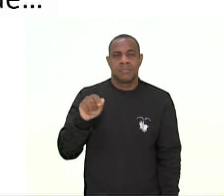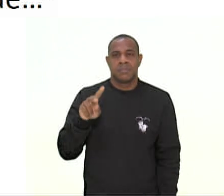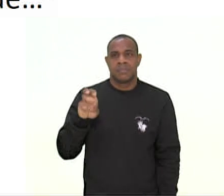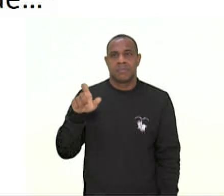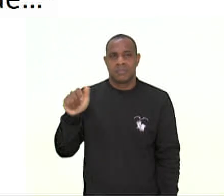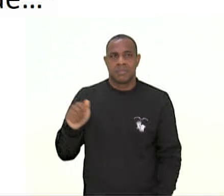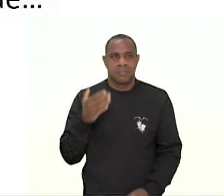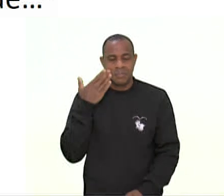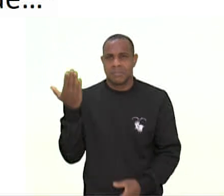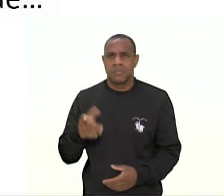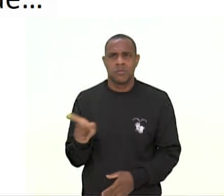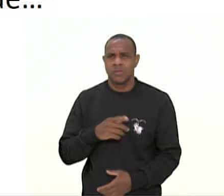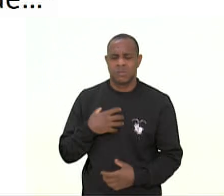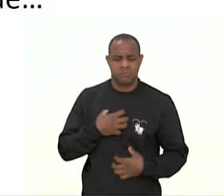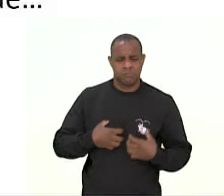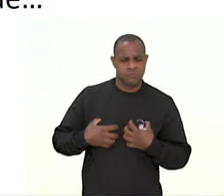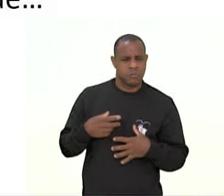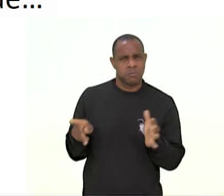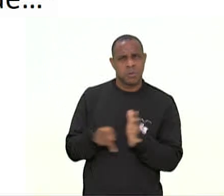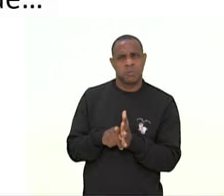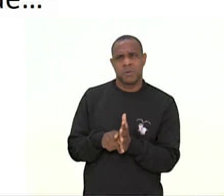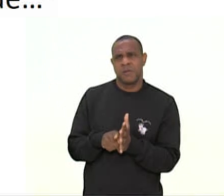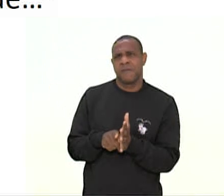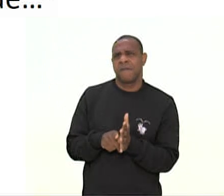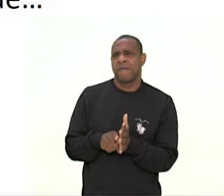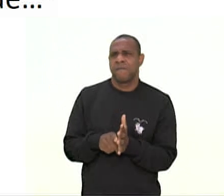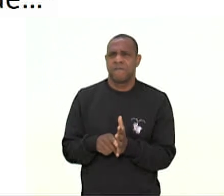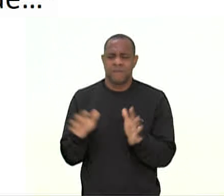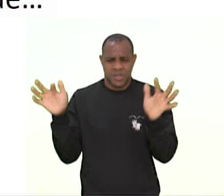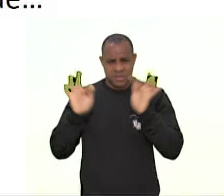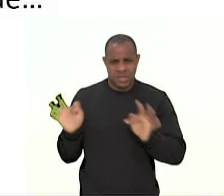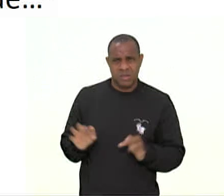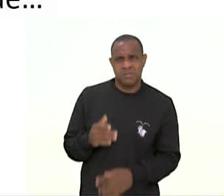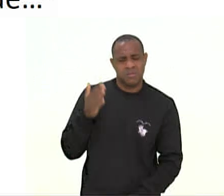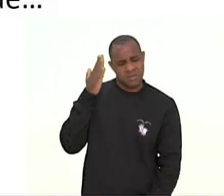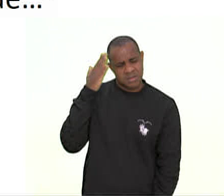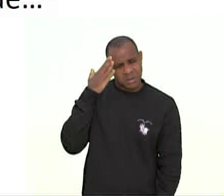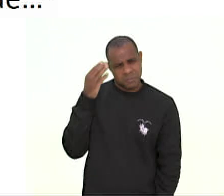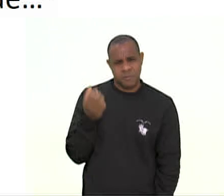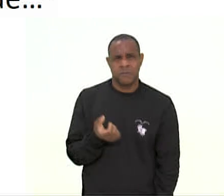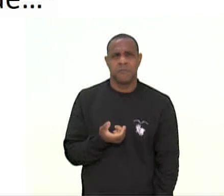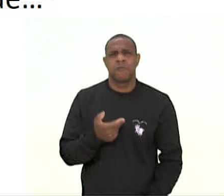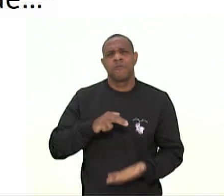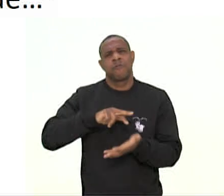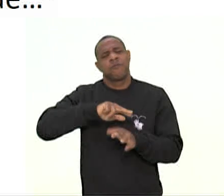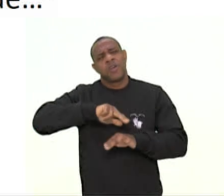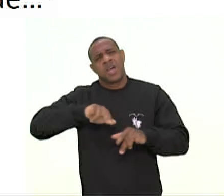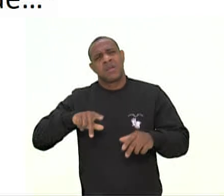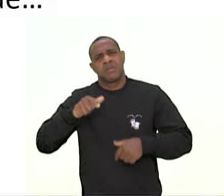com a sua própria felicidade. Nós dois sabemos que milhares de trabalhadores lutam de sol a sol